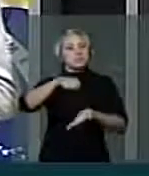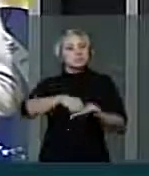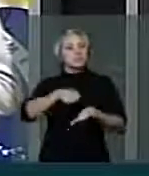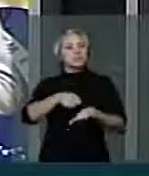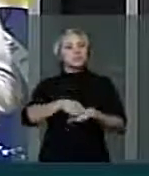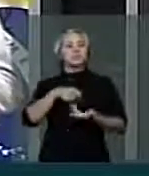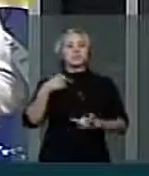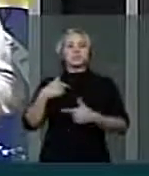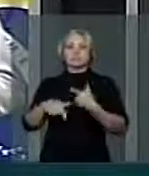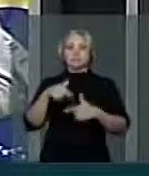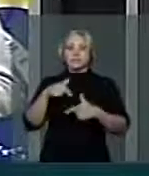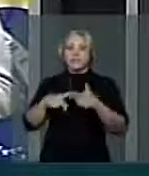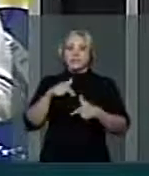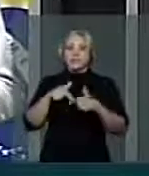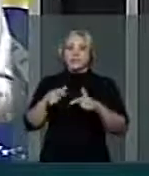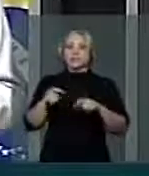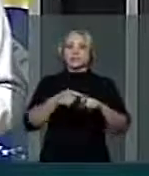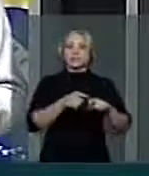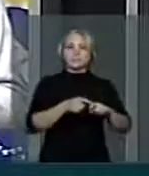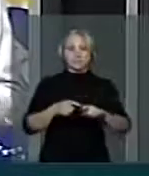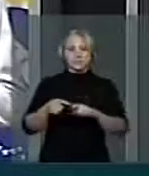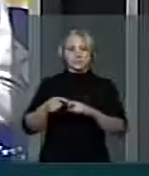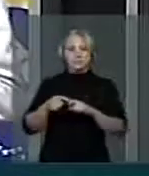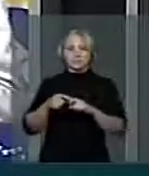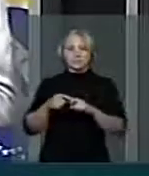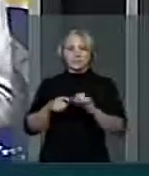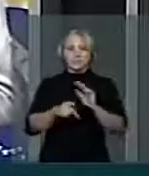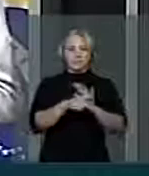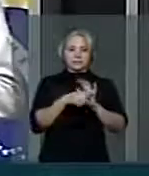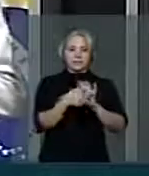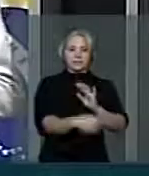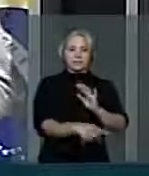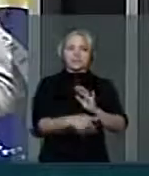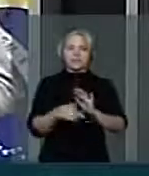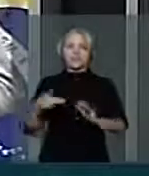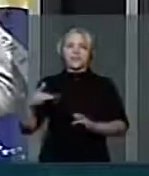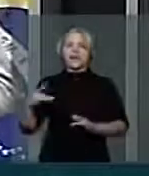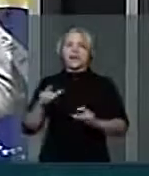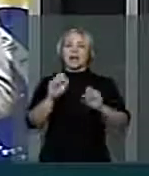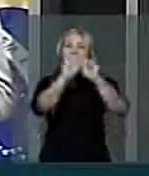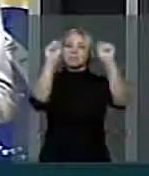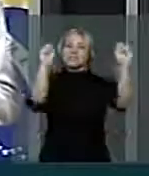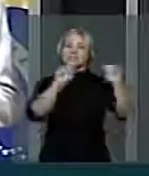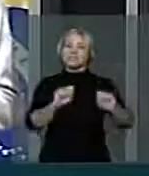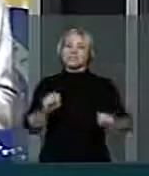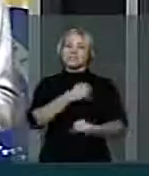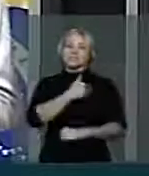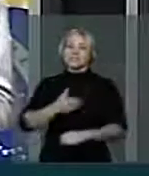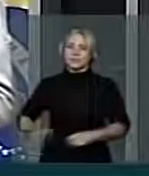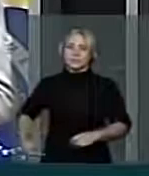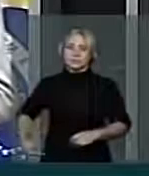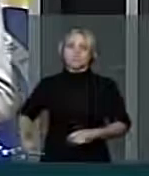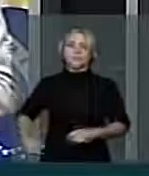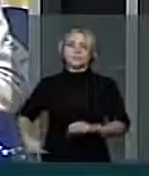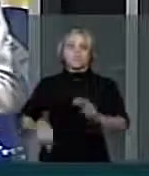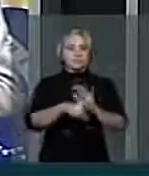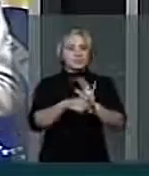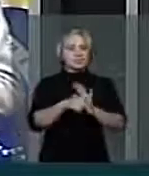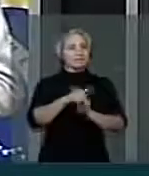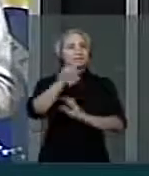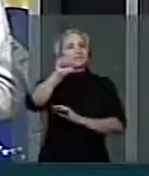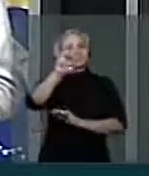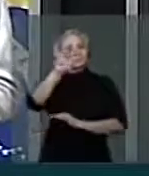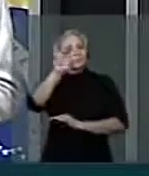carreira de um médico como integrante do sistema público, integrante do nosso SUS, e assim